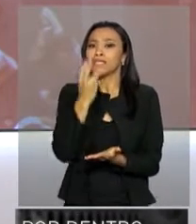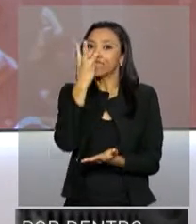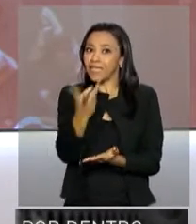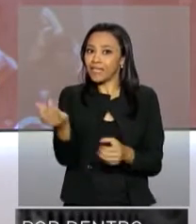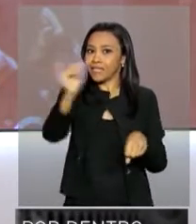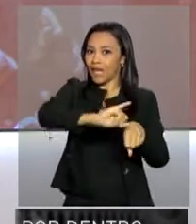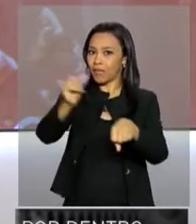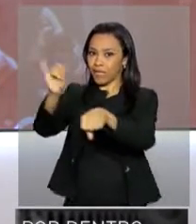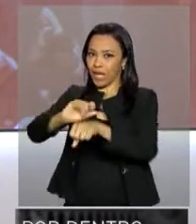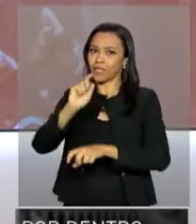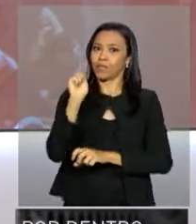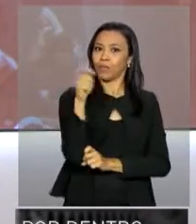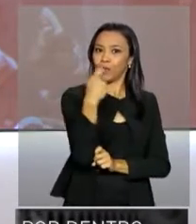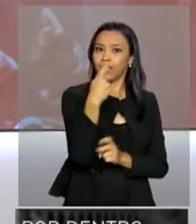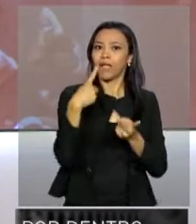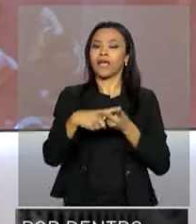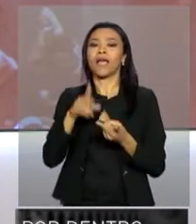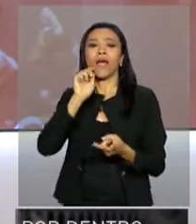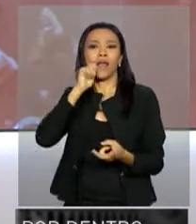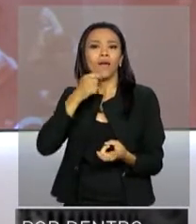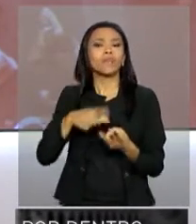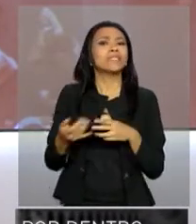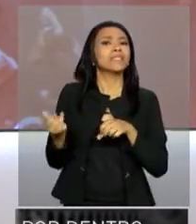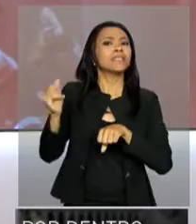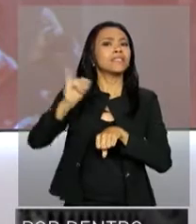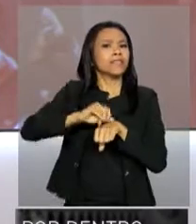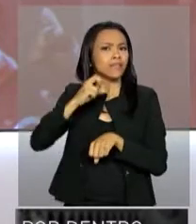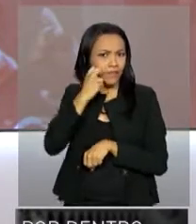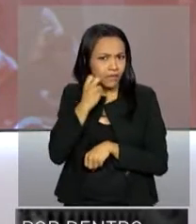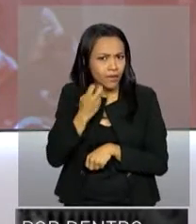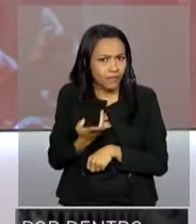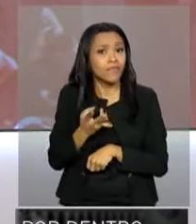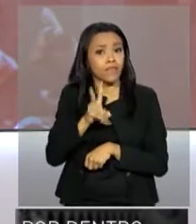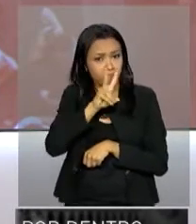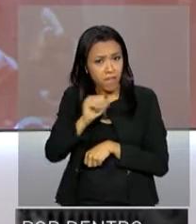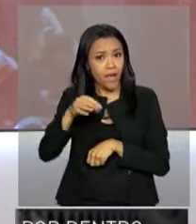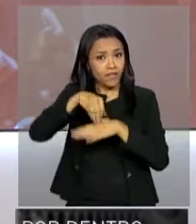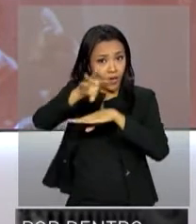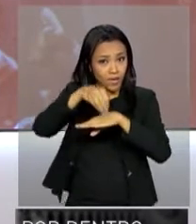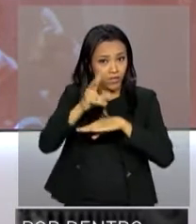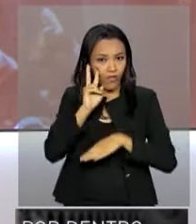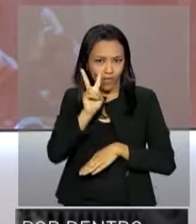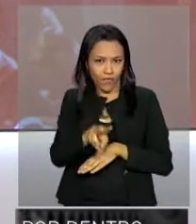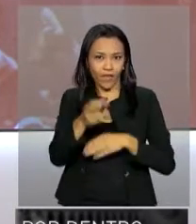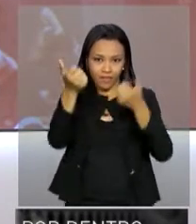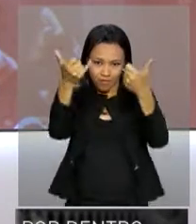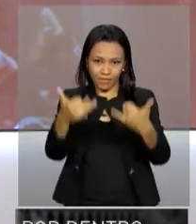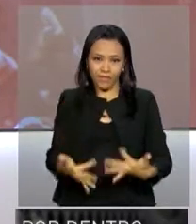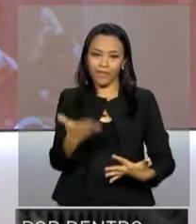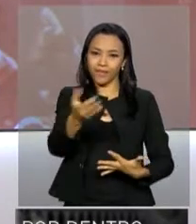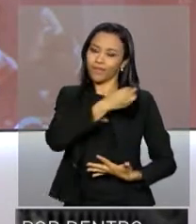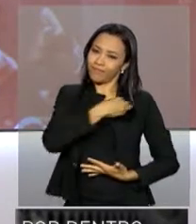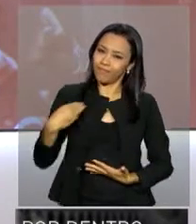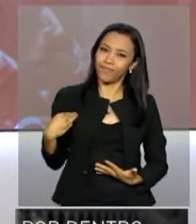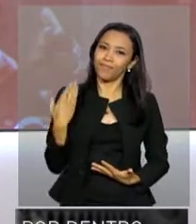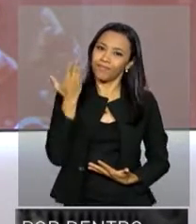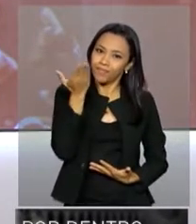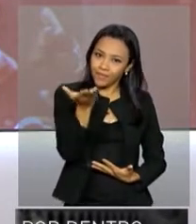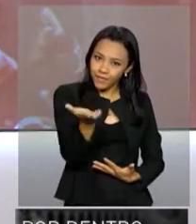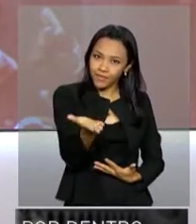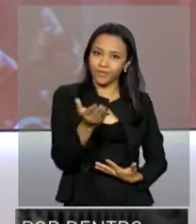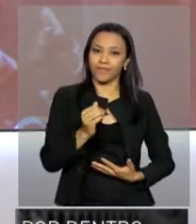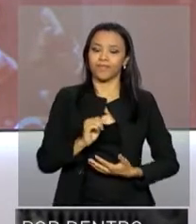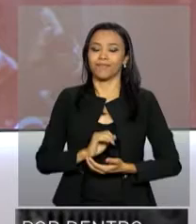capitais: Porto Alegre, Aracaju e Natal. As informações você confere agora com o ministro Osmar Terra, do